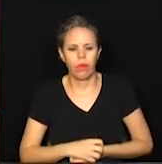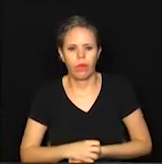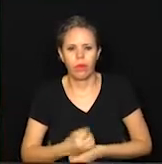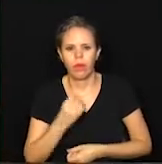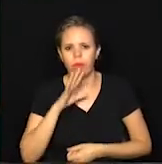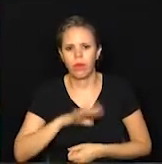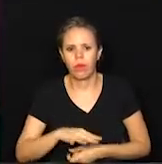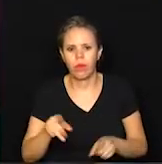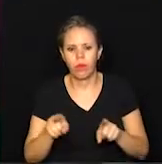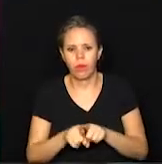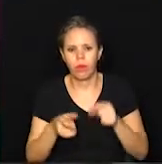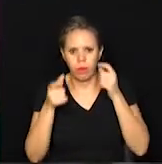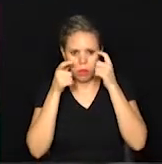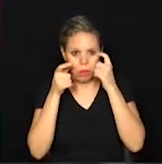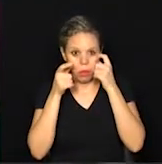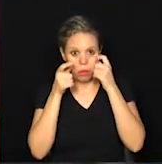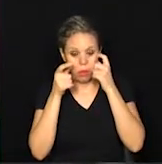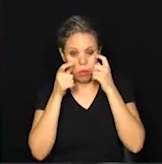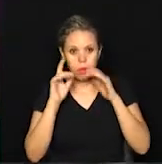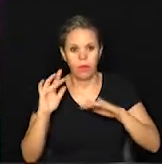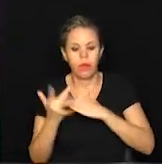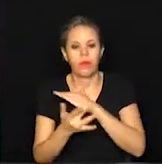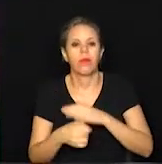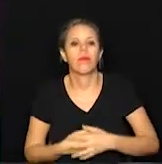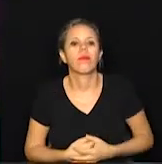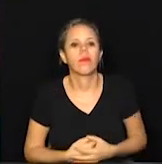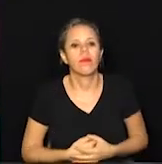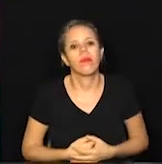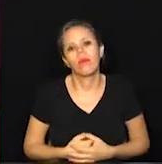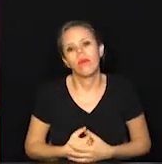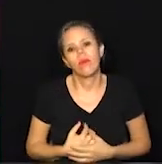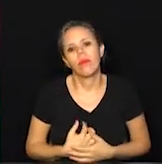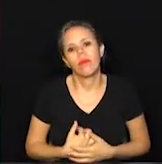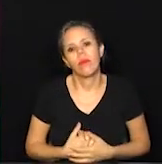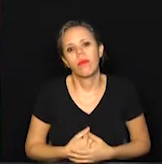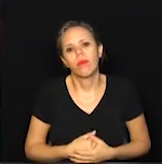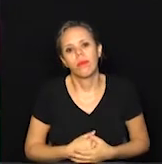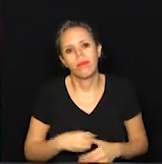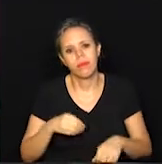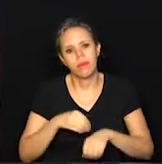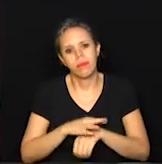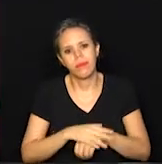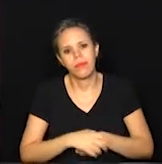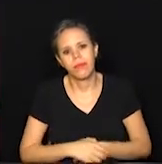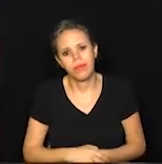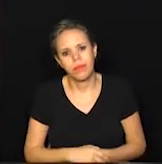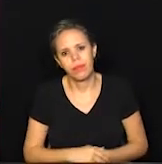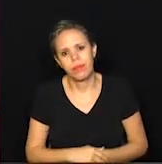tarde também a quem nos ouve, né, pelas redes sociais, pelos canais aí de transmissão.